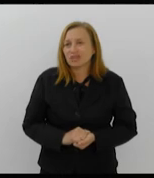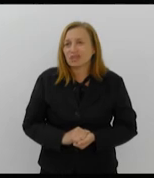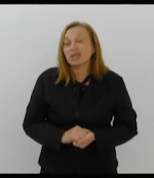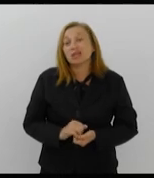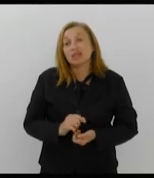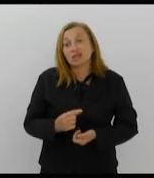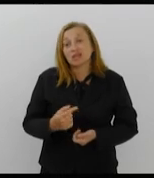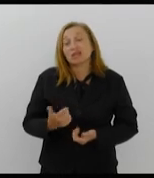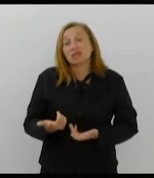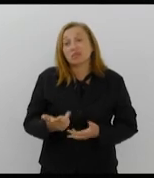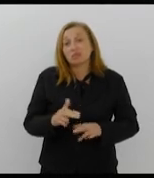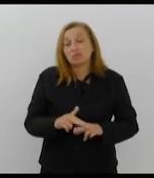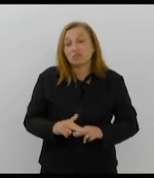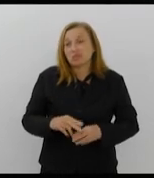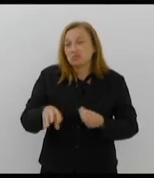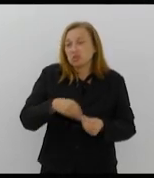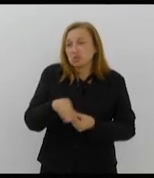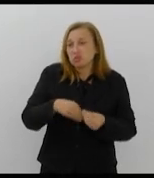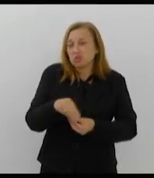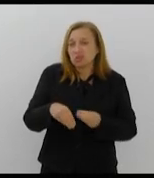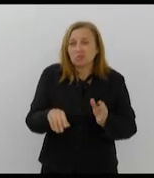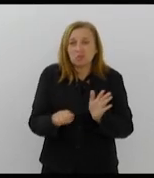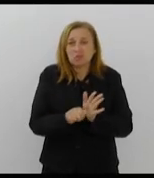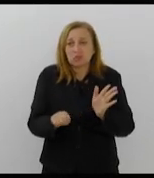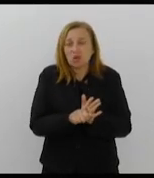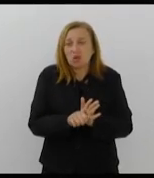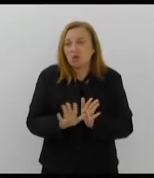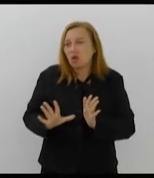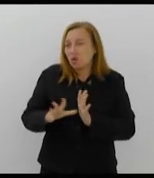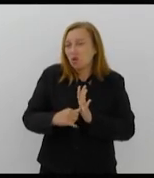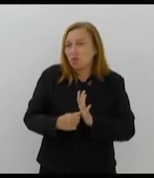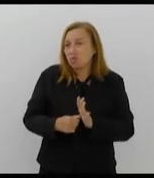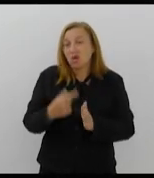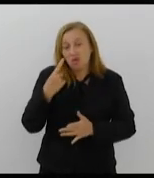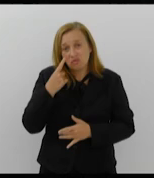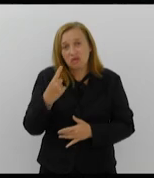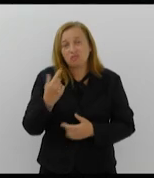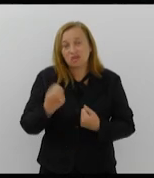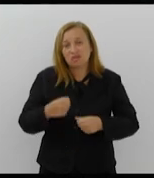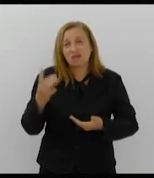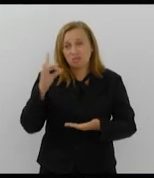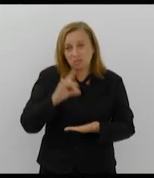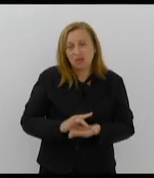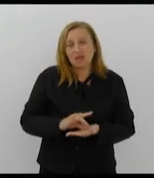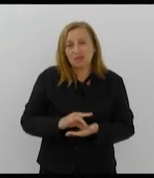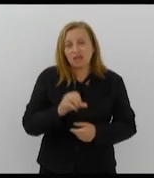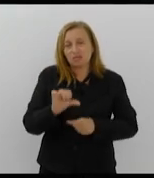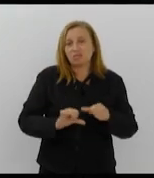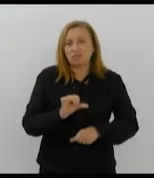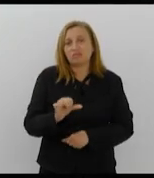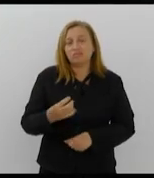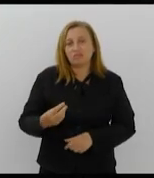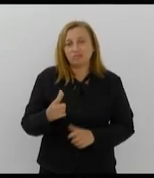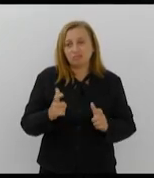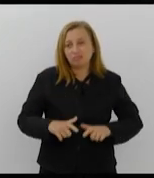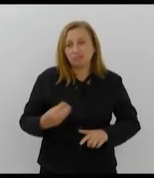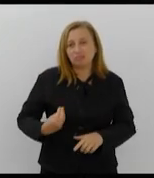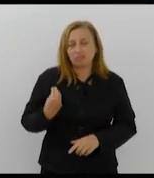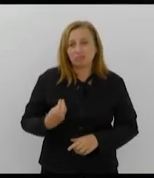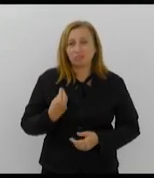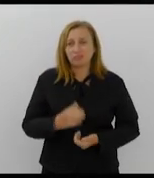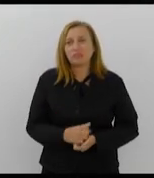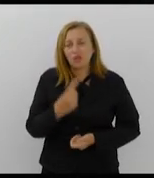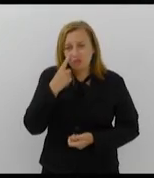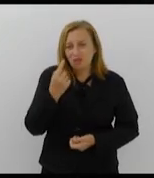razão do tráfico de droga, roubo. E ali eu vi que eu tinha que mudar a realidade onde eu estava. Ali eu vi que